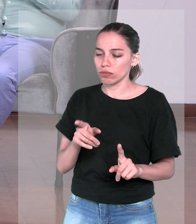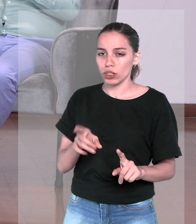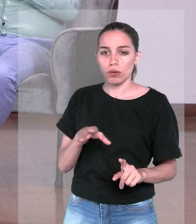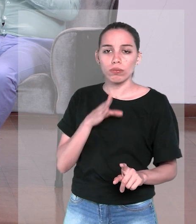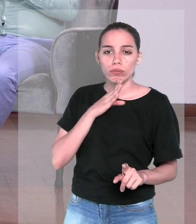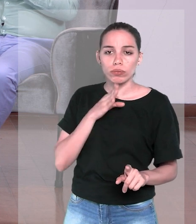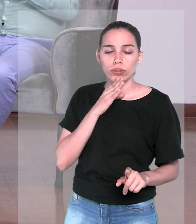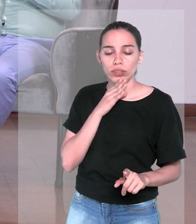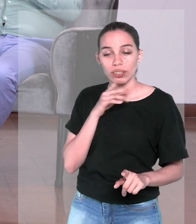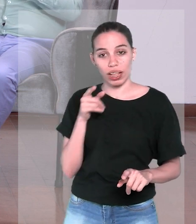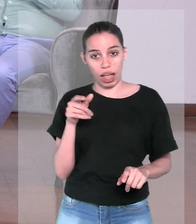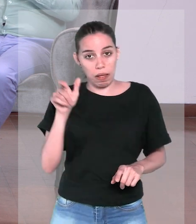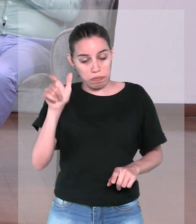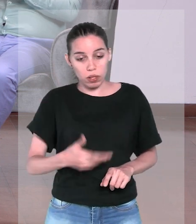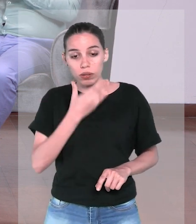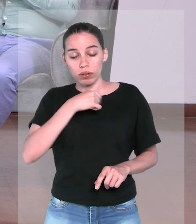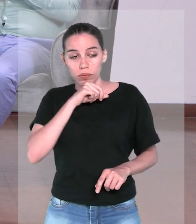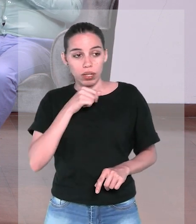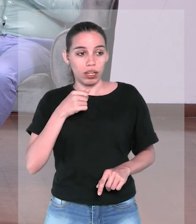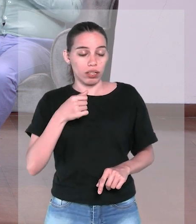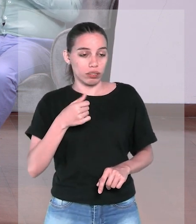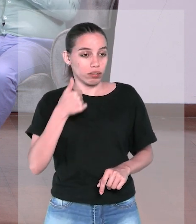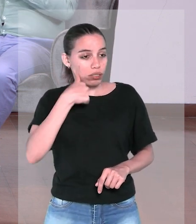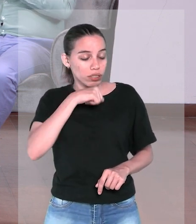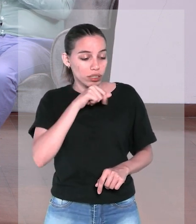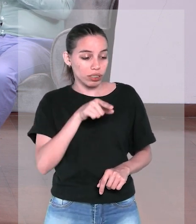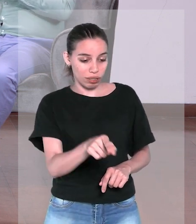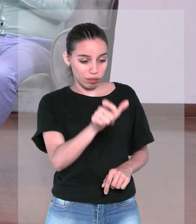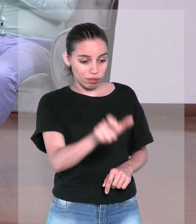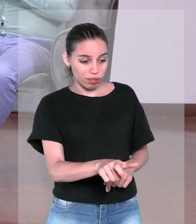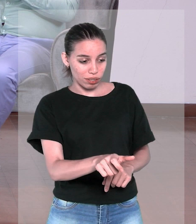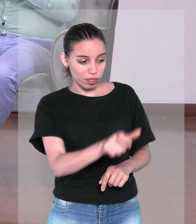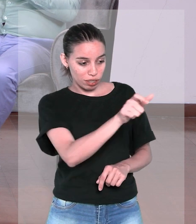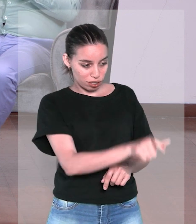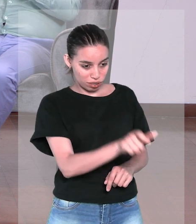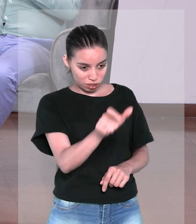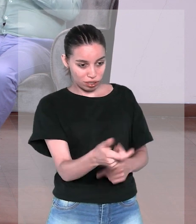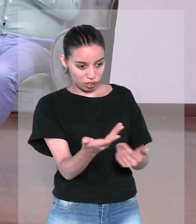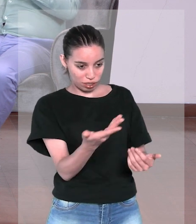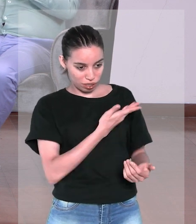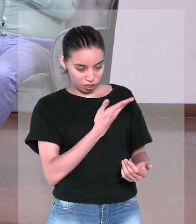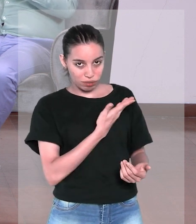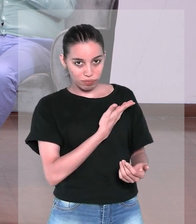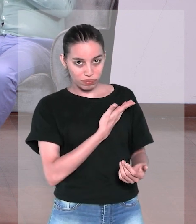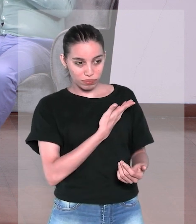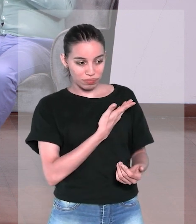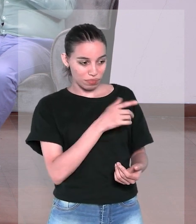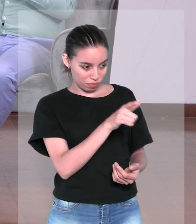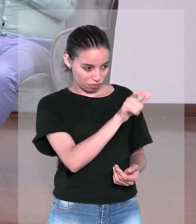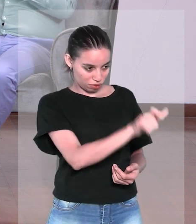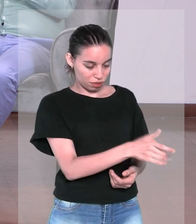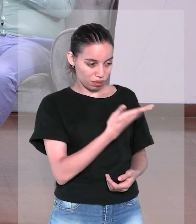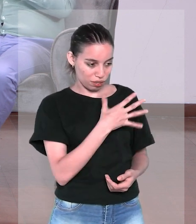dizer, elas não sabem como orientar os filhos, elas não sabem como estabelecer autoridade, elas não sabem